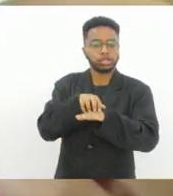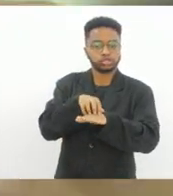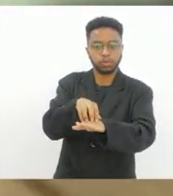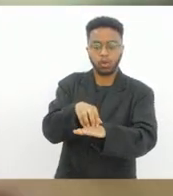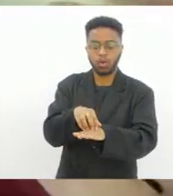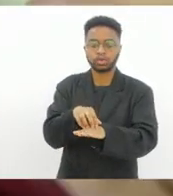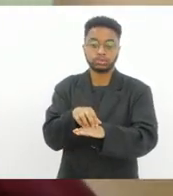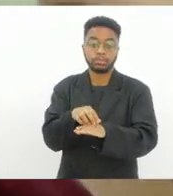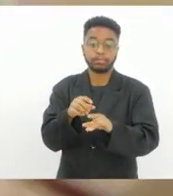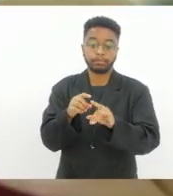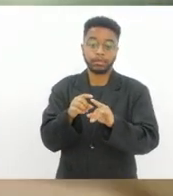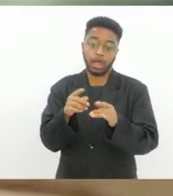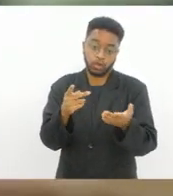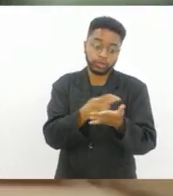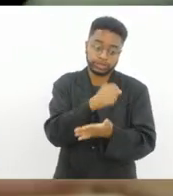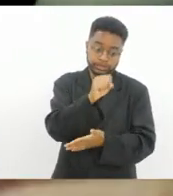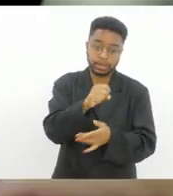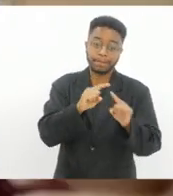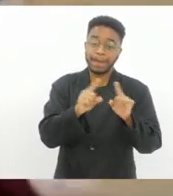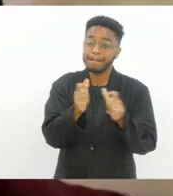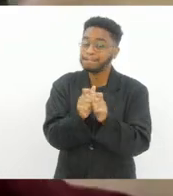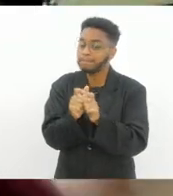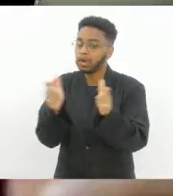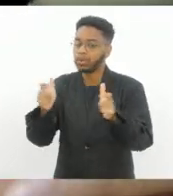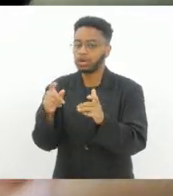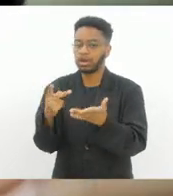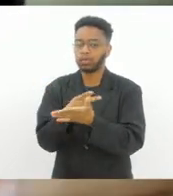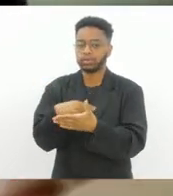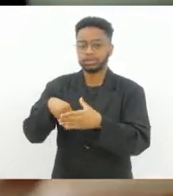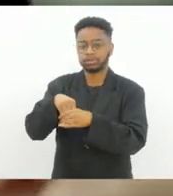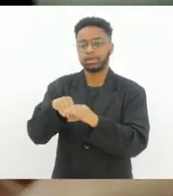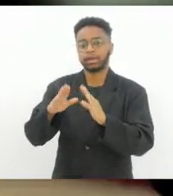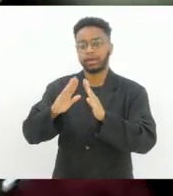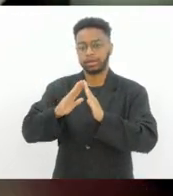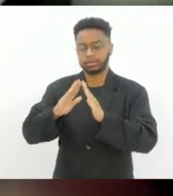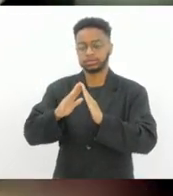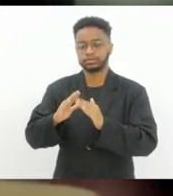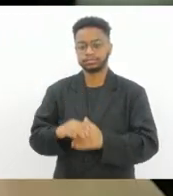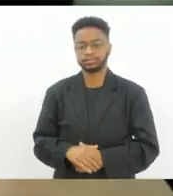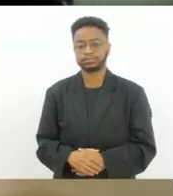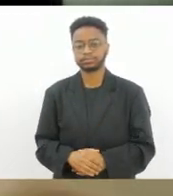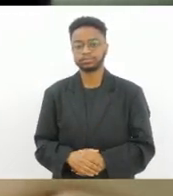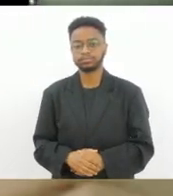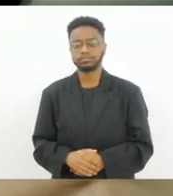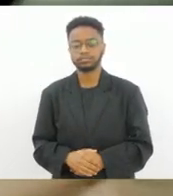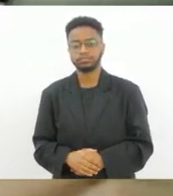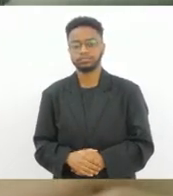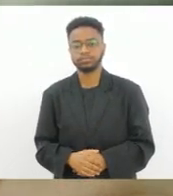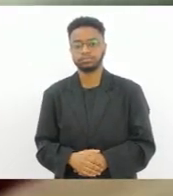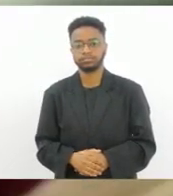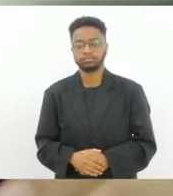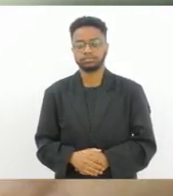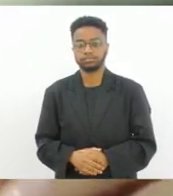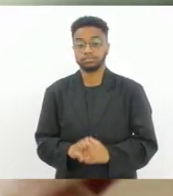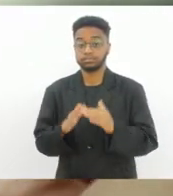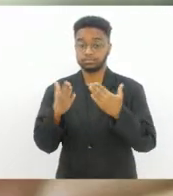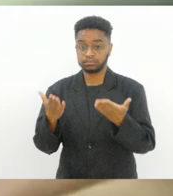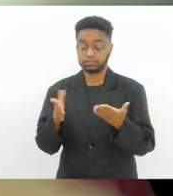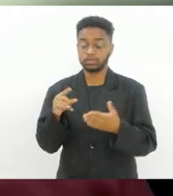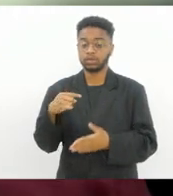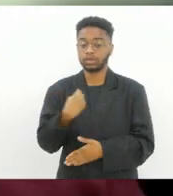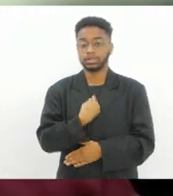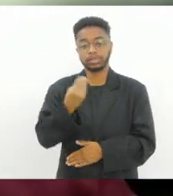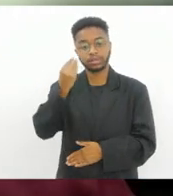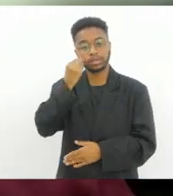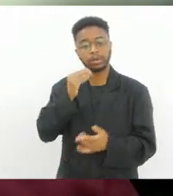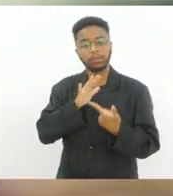aconteçam, mas em geral há uma prevalência muito maior das violências sexuais no âmbito doméstico. Então, a gente tenta